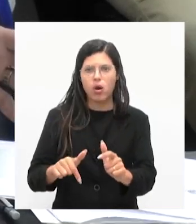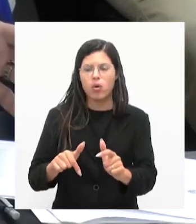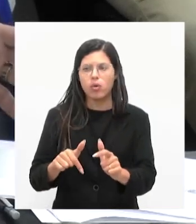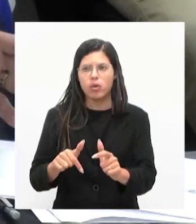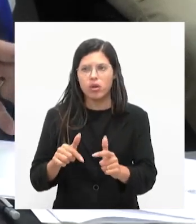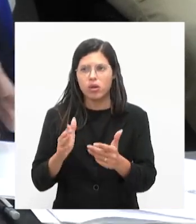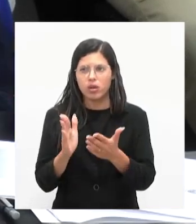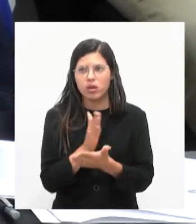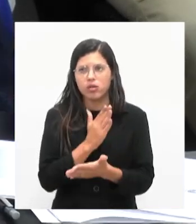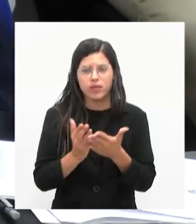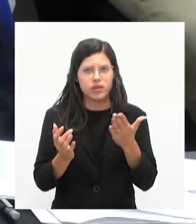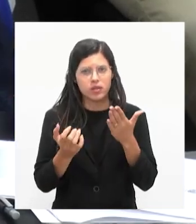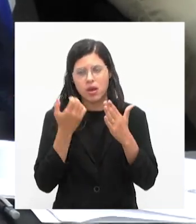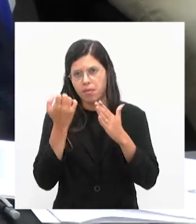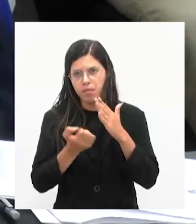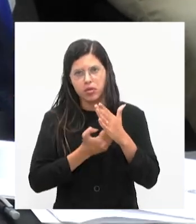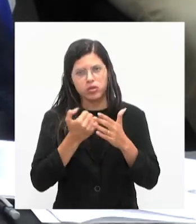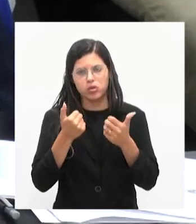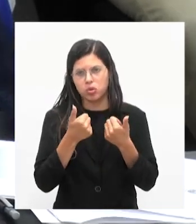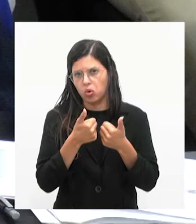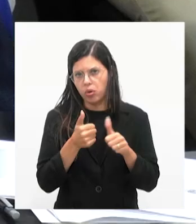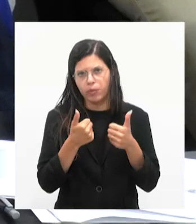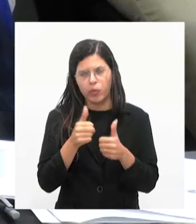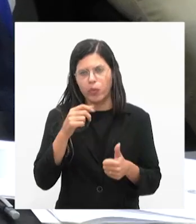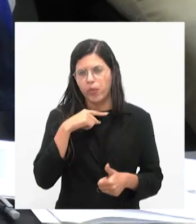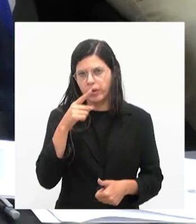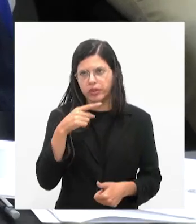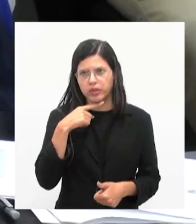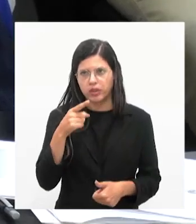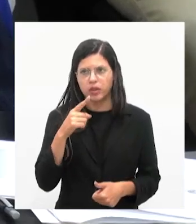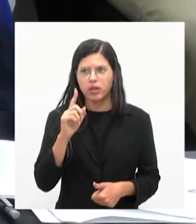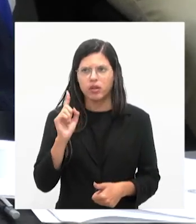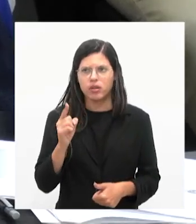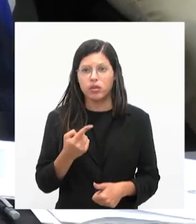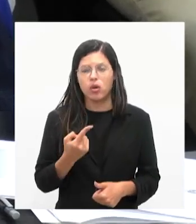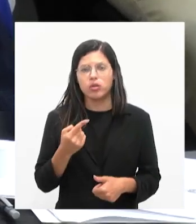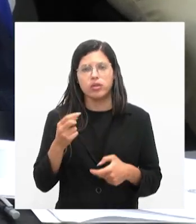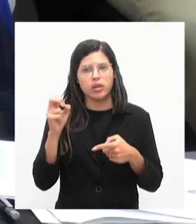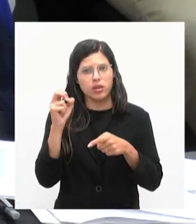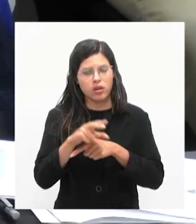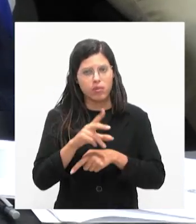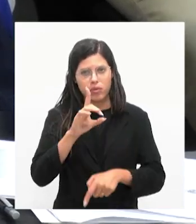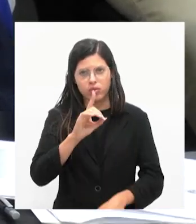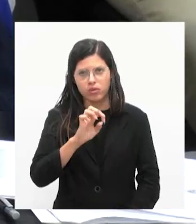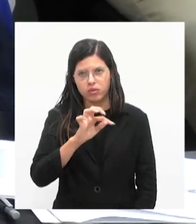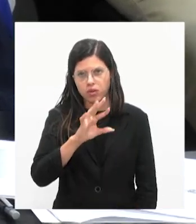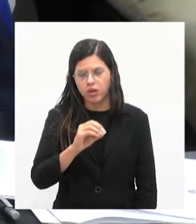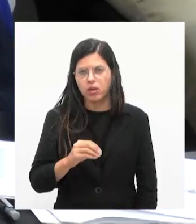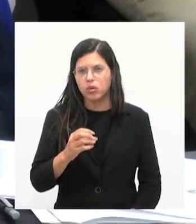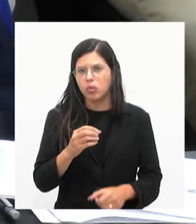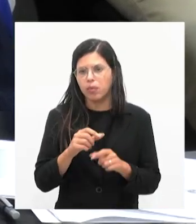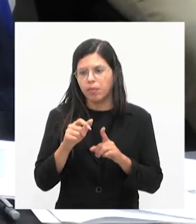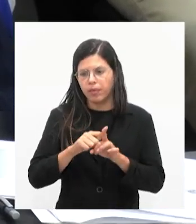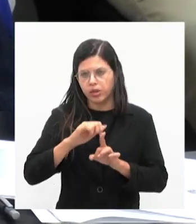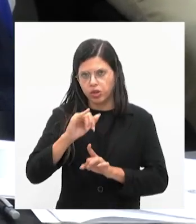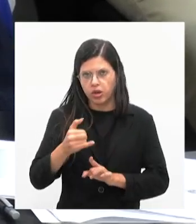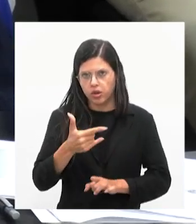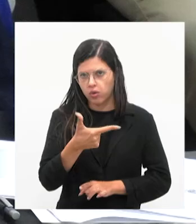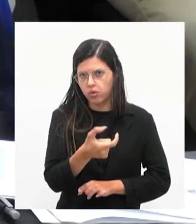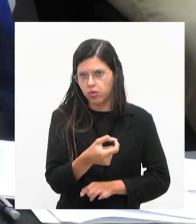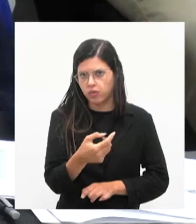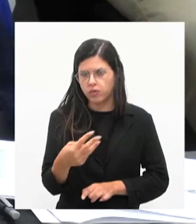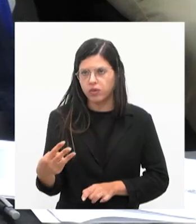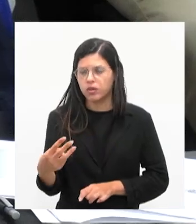conseguia se manter. Então, desde que nós estamos no DETRO, janeiro de 2023, em torno de 30 junções